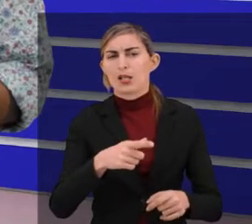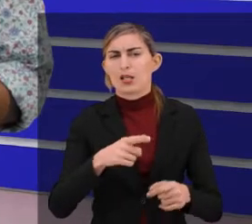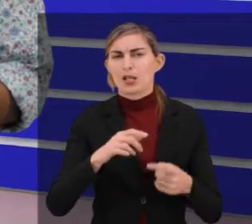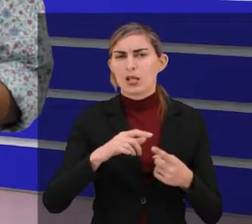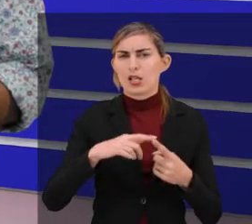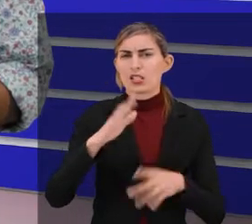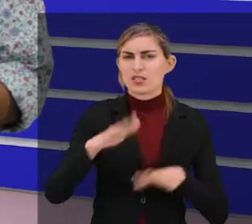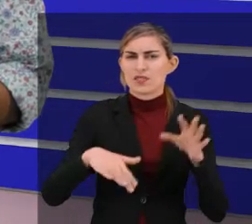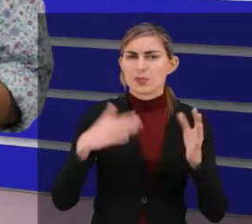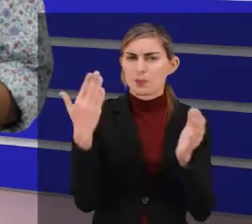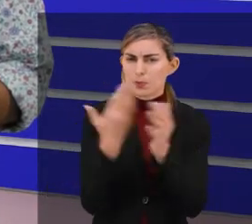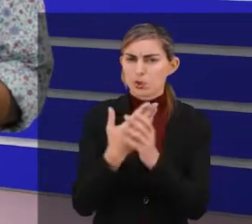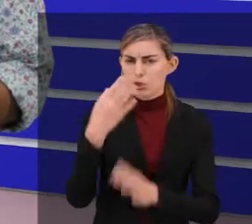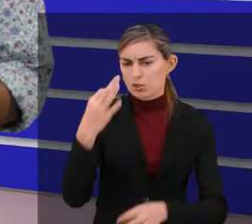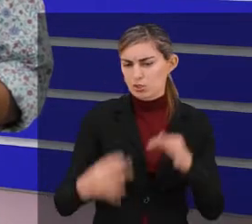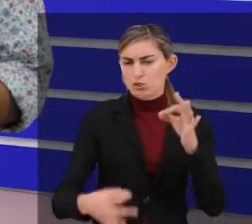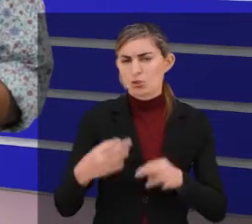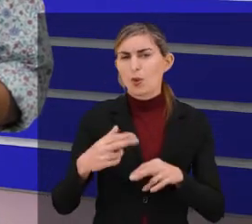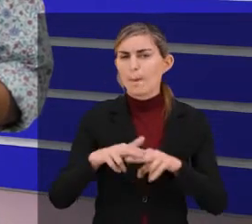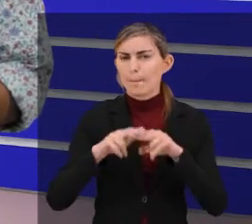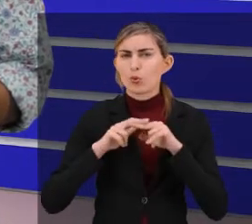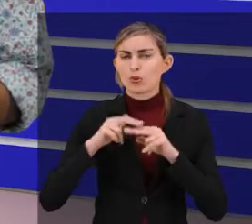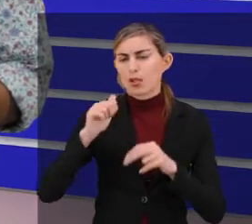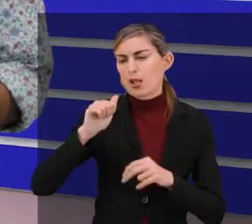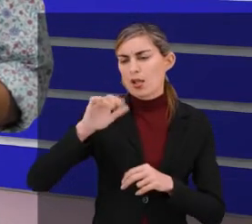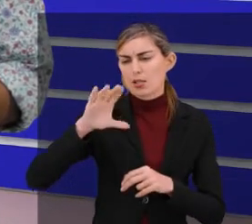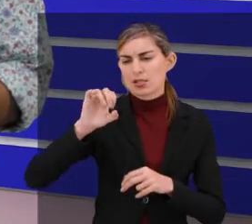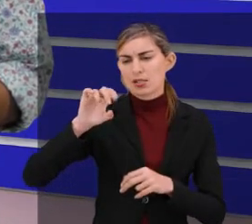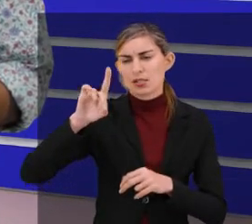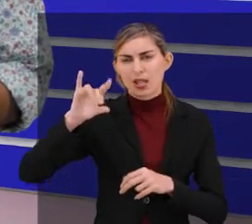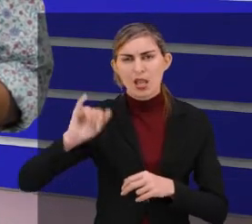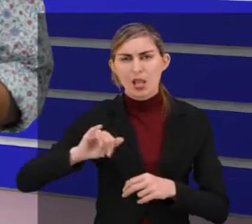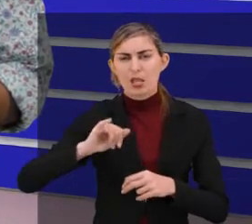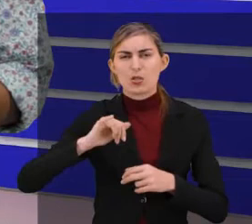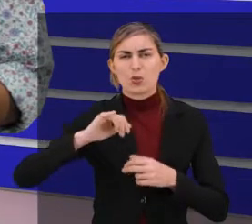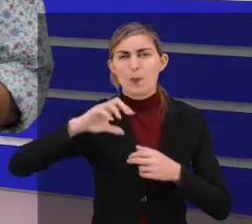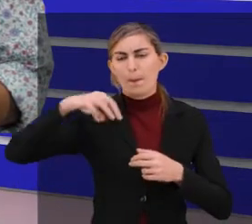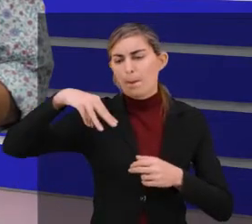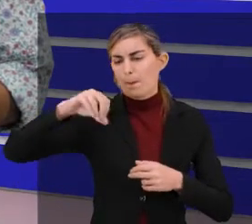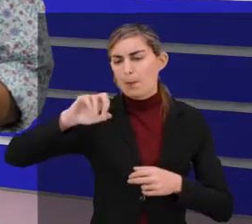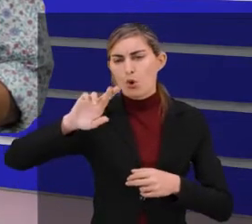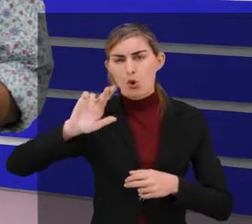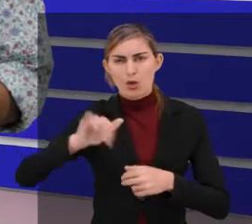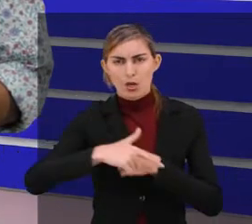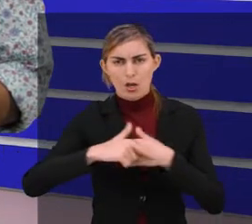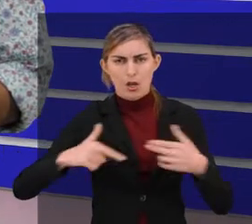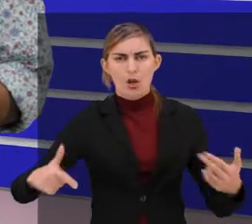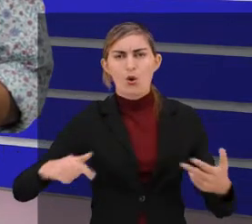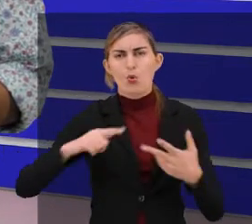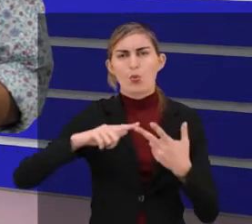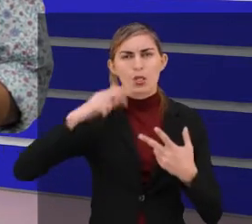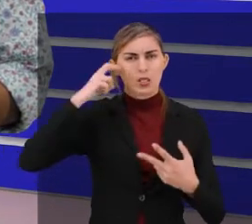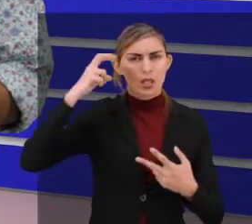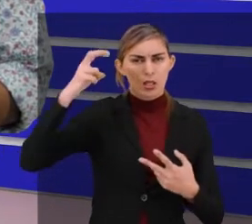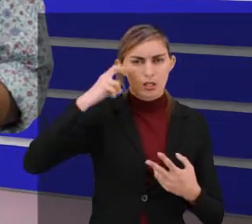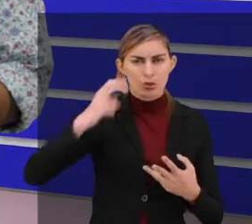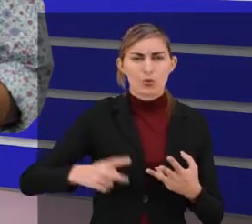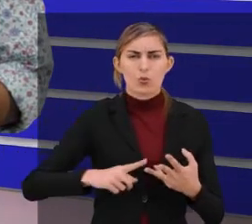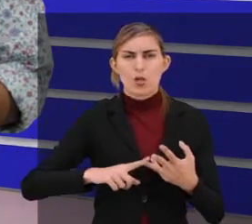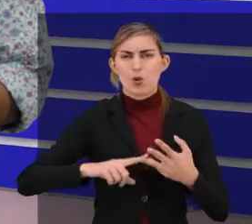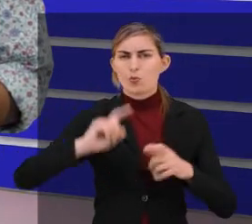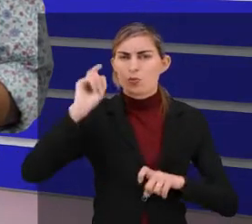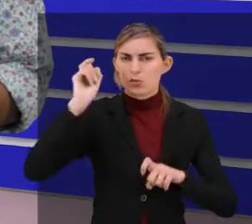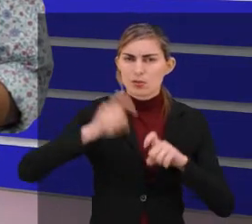ações judiciais por conta de assédio moral, assédio intelectual, né,